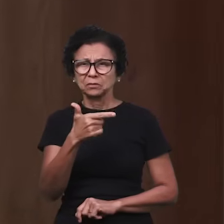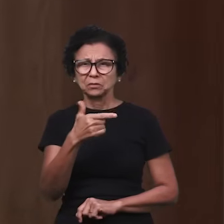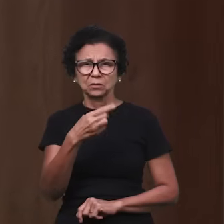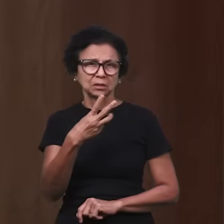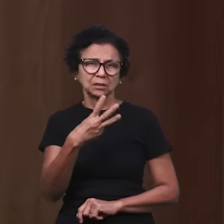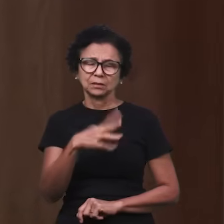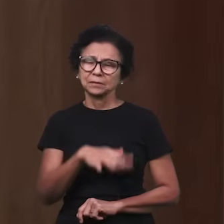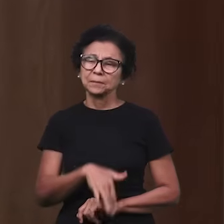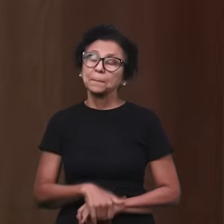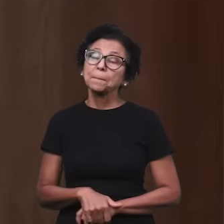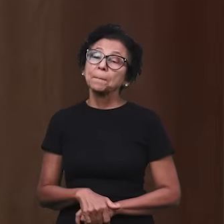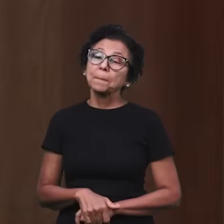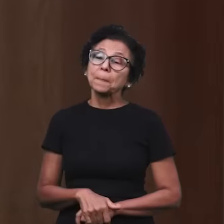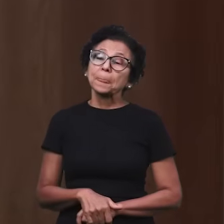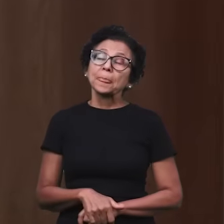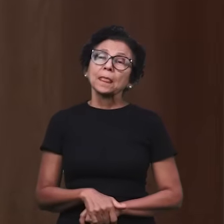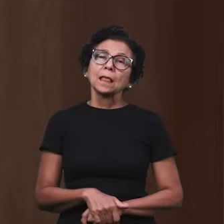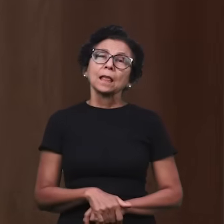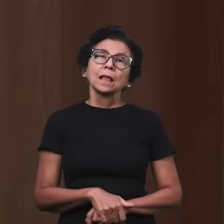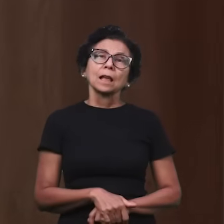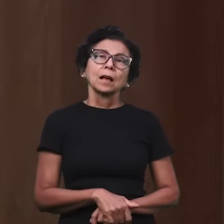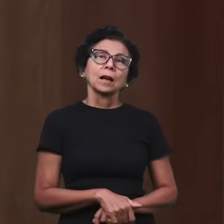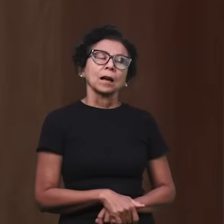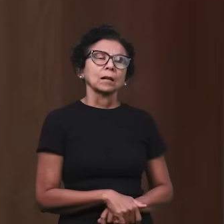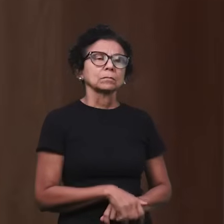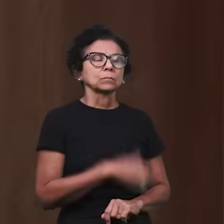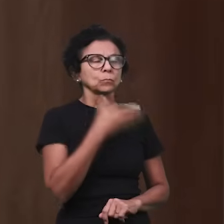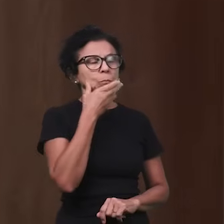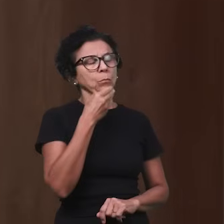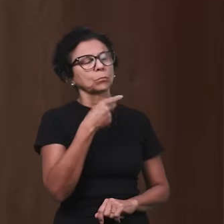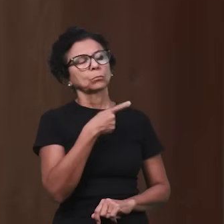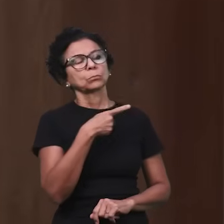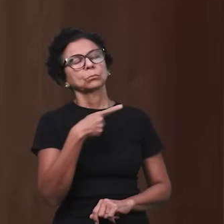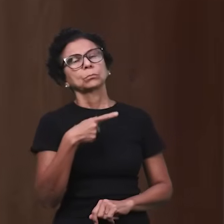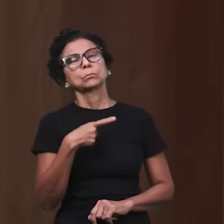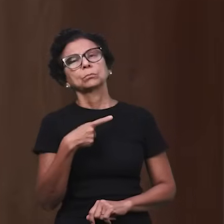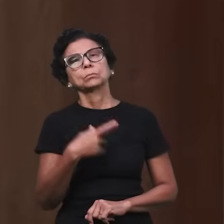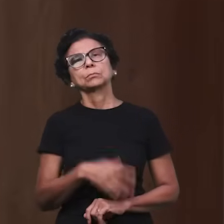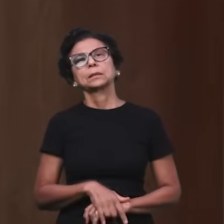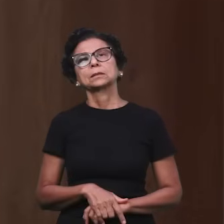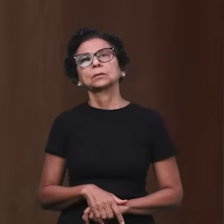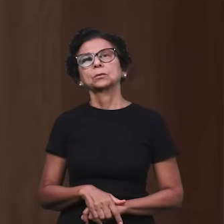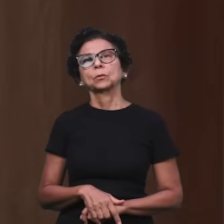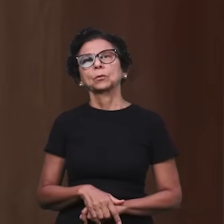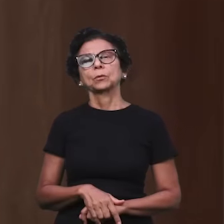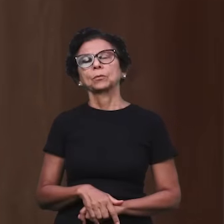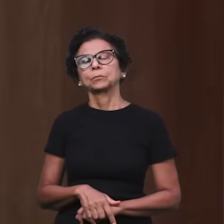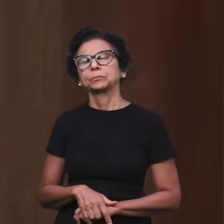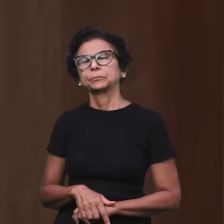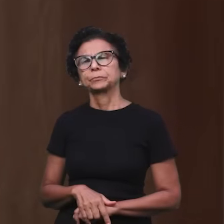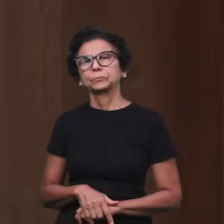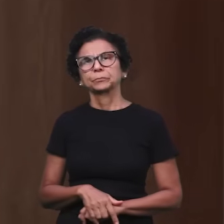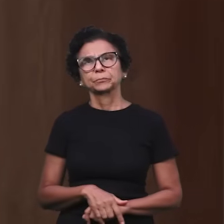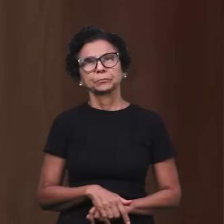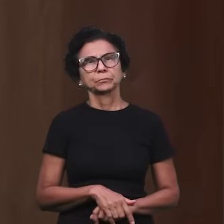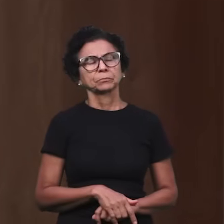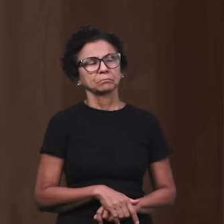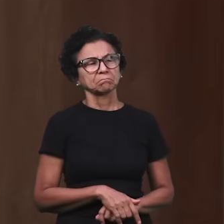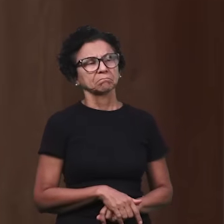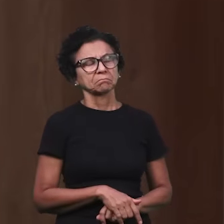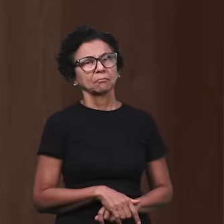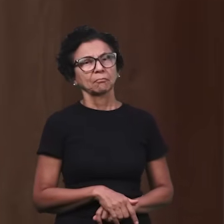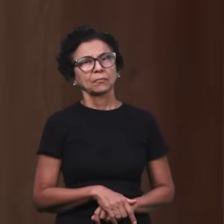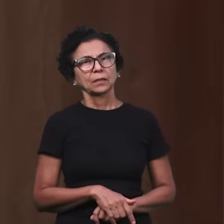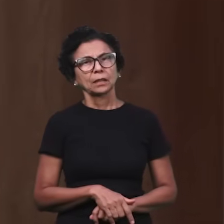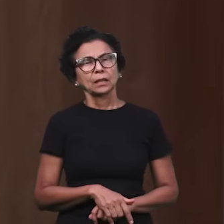pastor, um homem até de servo de Deus e tal, criticava muito um outro pastor, muito usado em dons, mas o pastor tinha